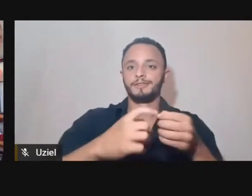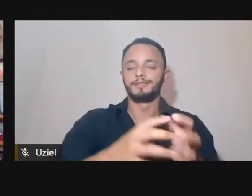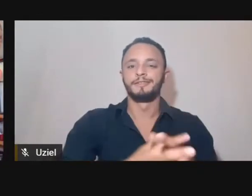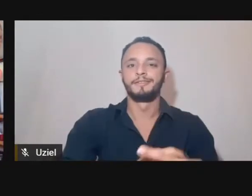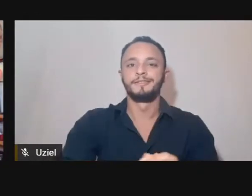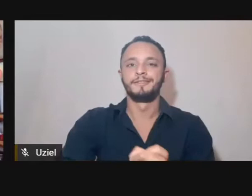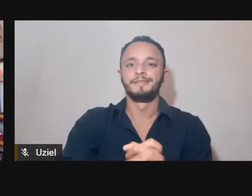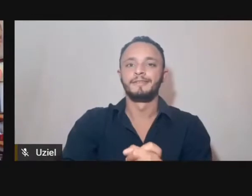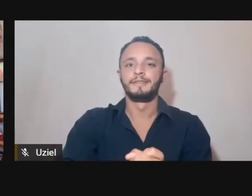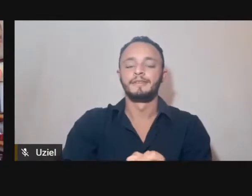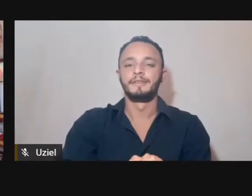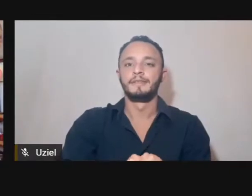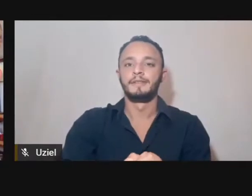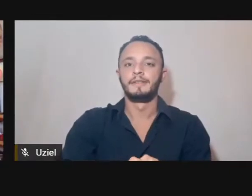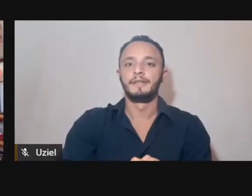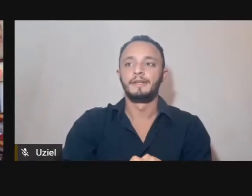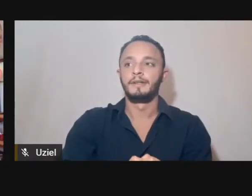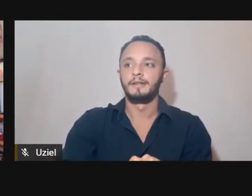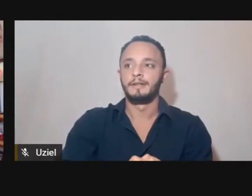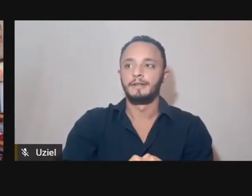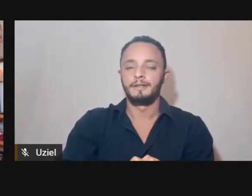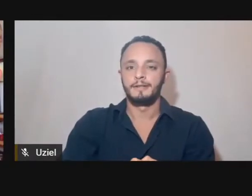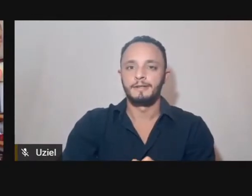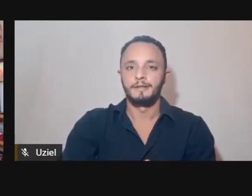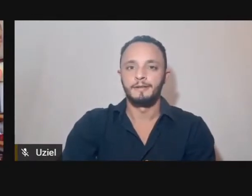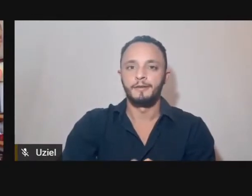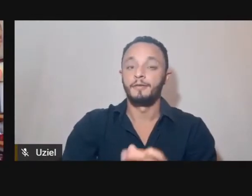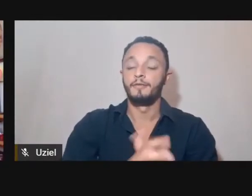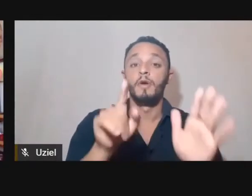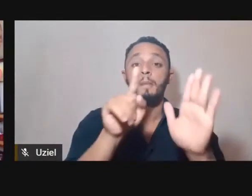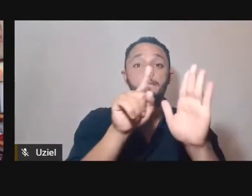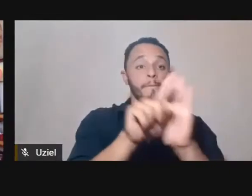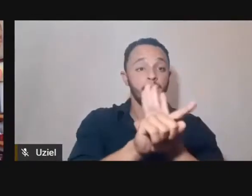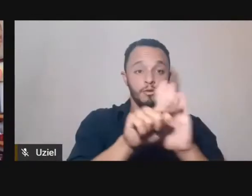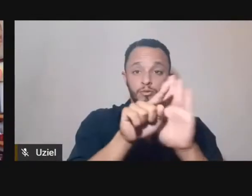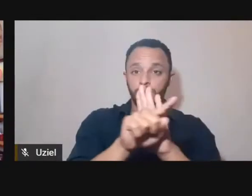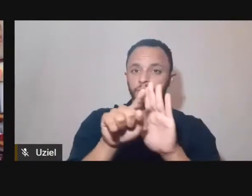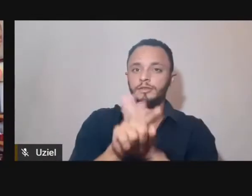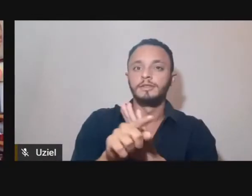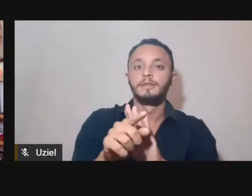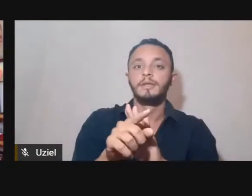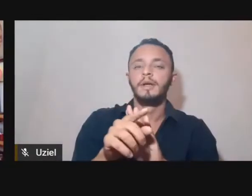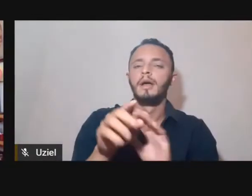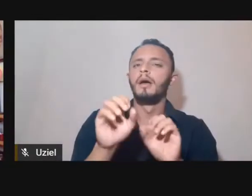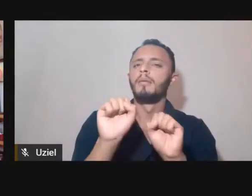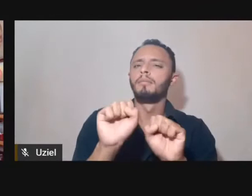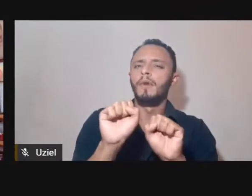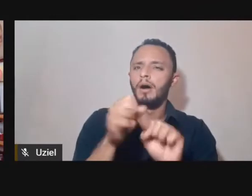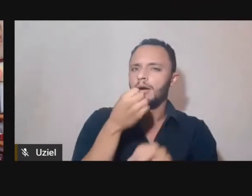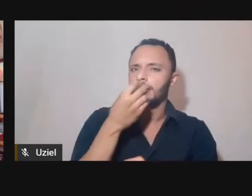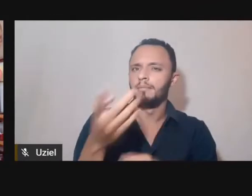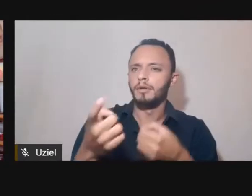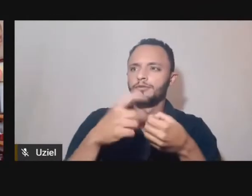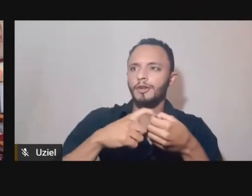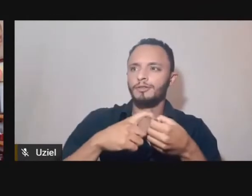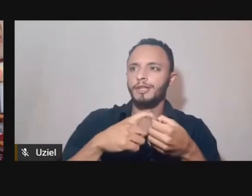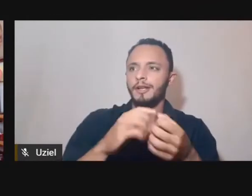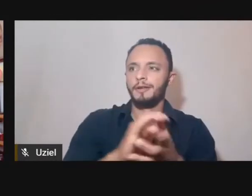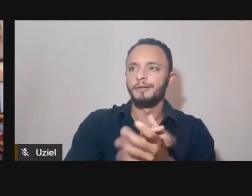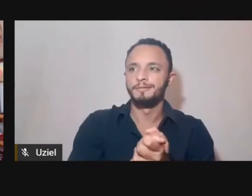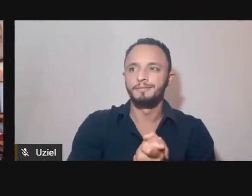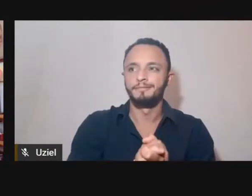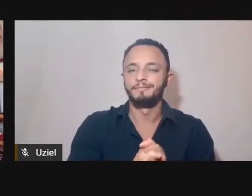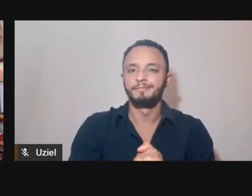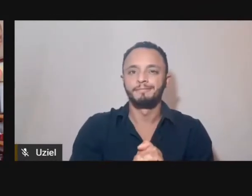então, a seleção aqui, pegar a seleção das perguntas de vocês. Pessoal, a gente já pode voltar com as perguntas do público, né? O que vocês